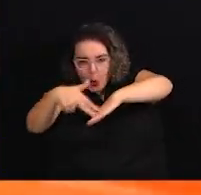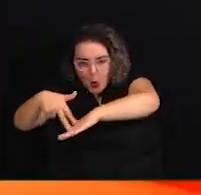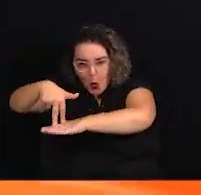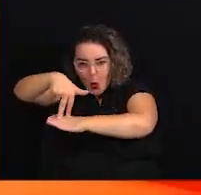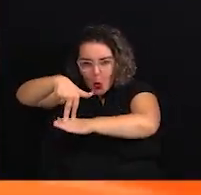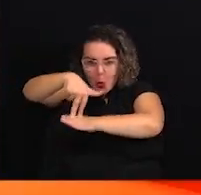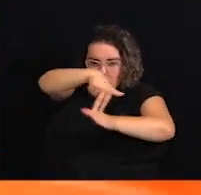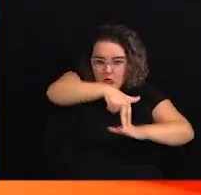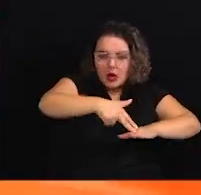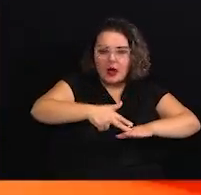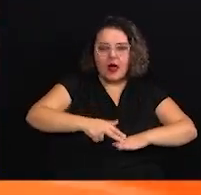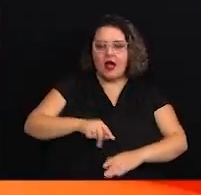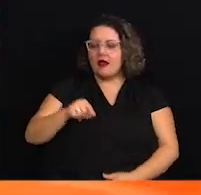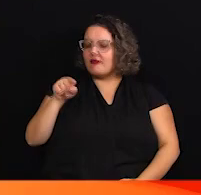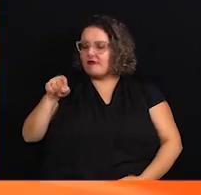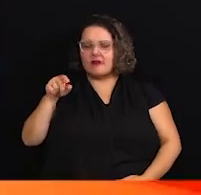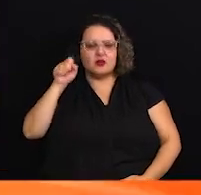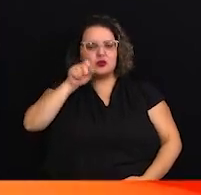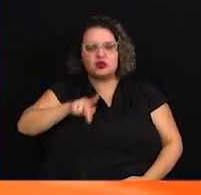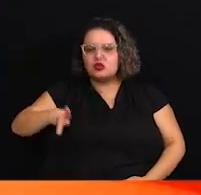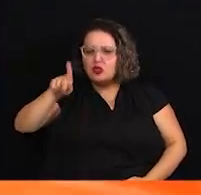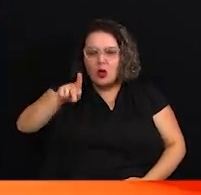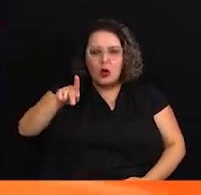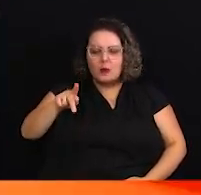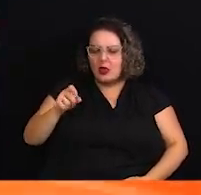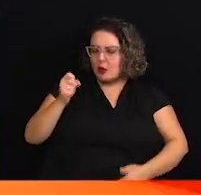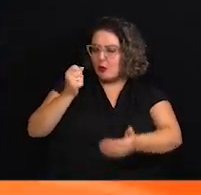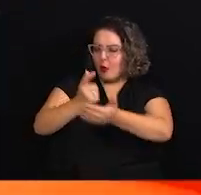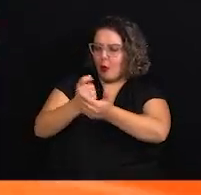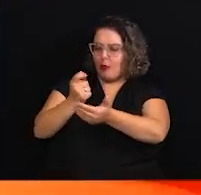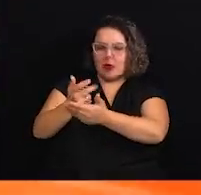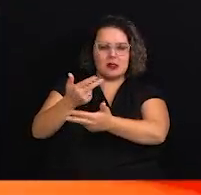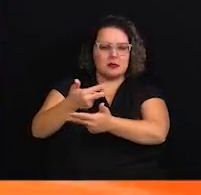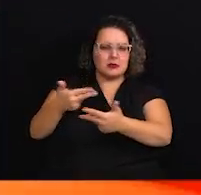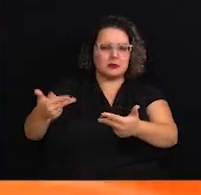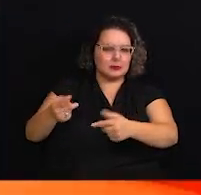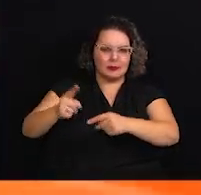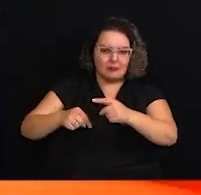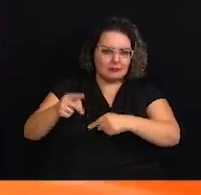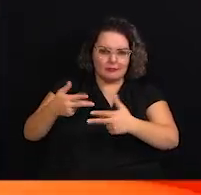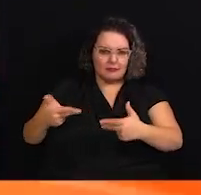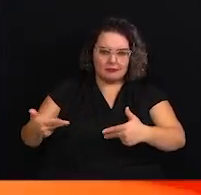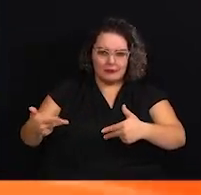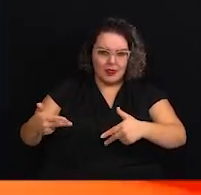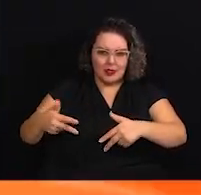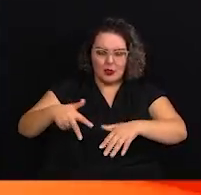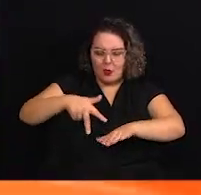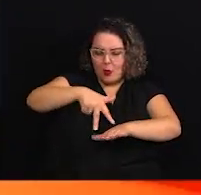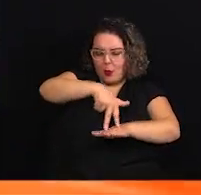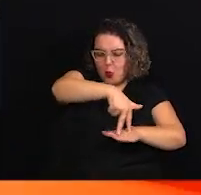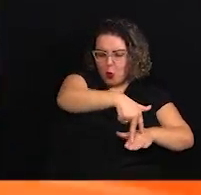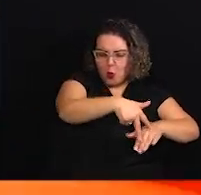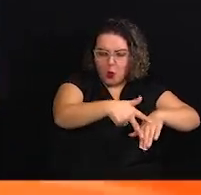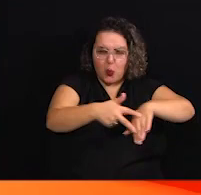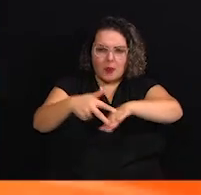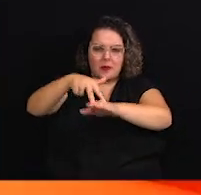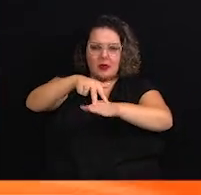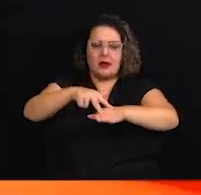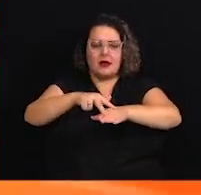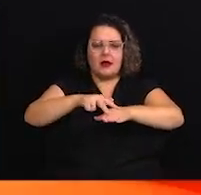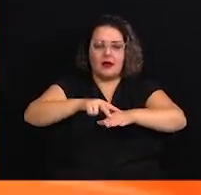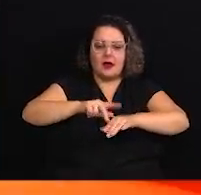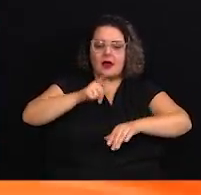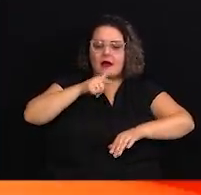vai ao shopping, compra tudo de estilo de surf, e nessa onda, né, toma